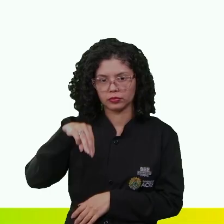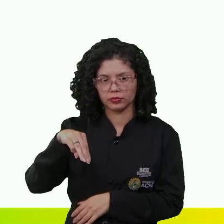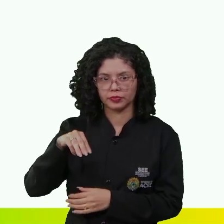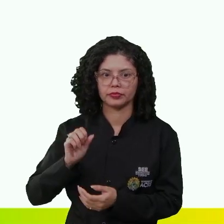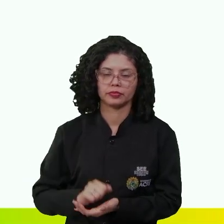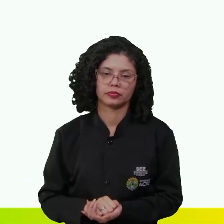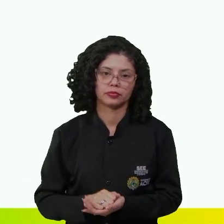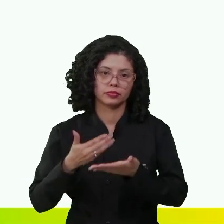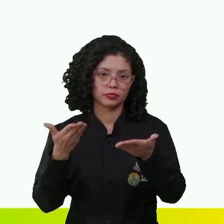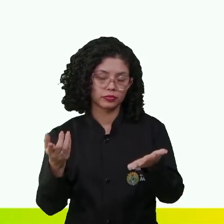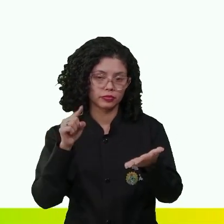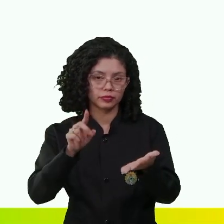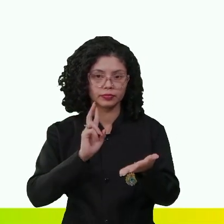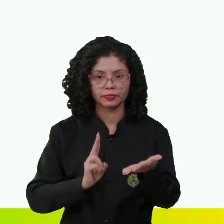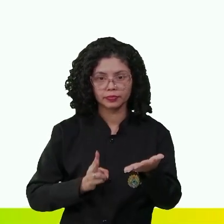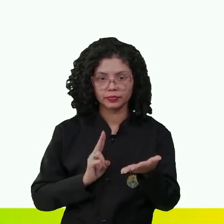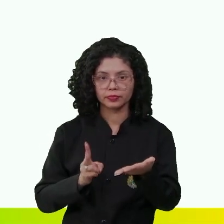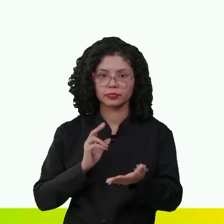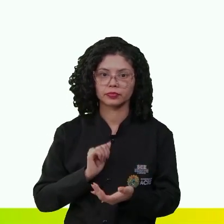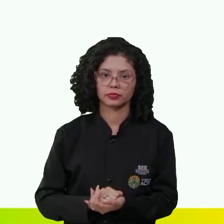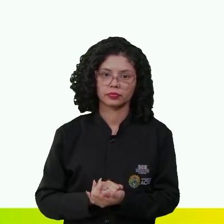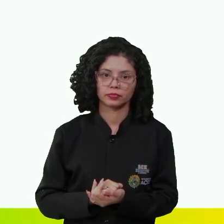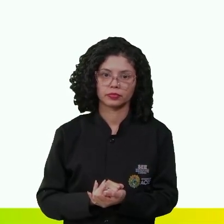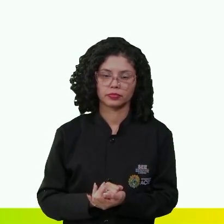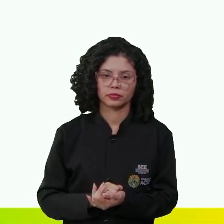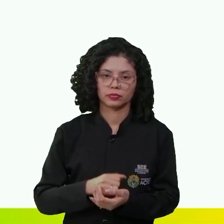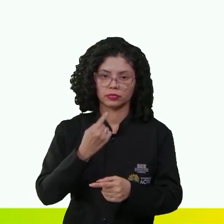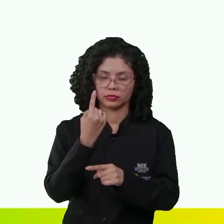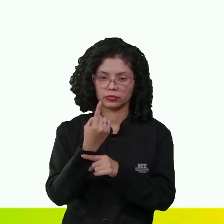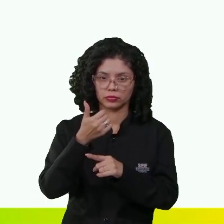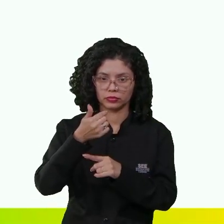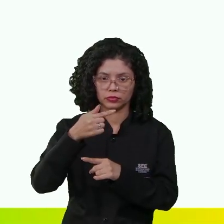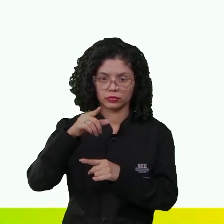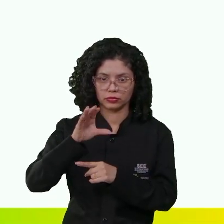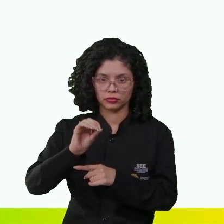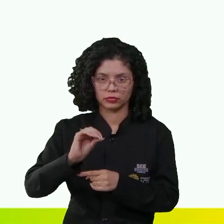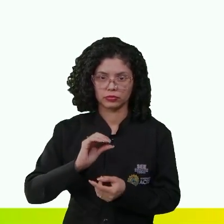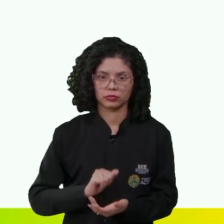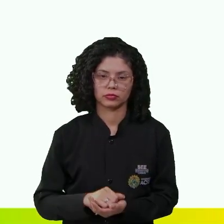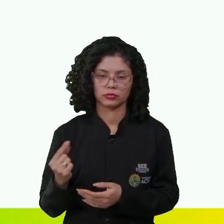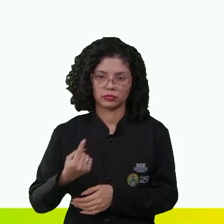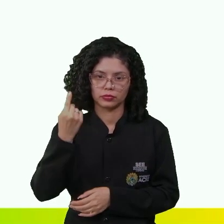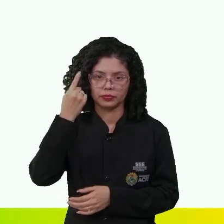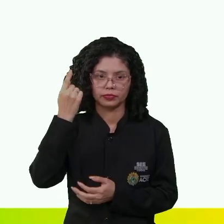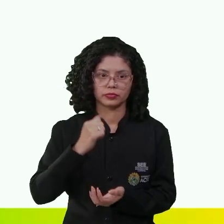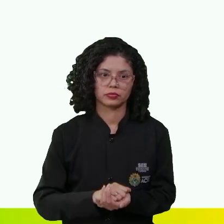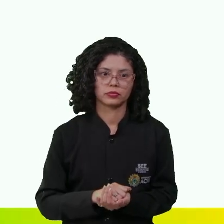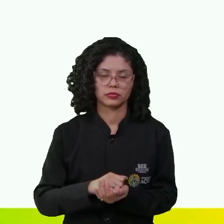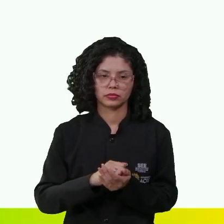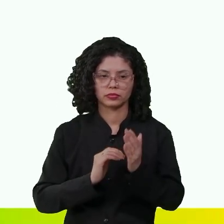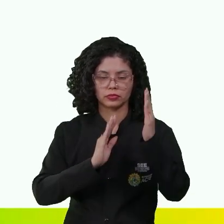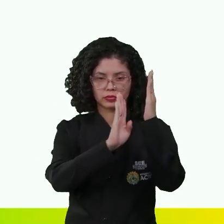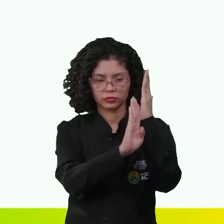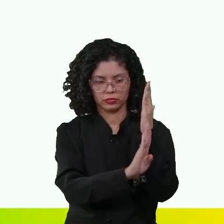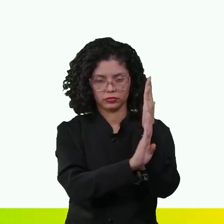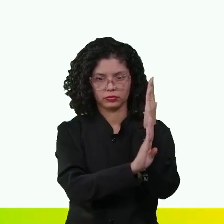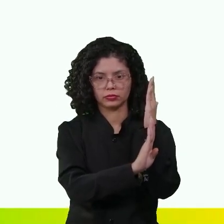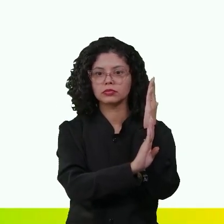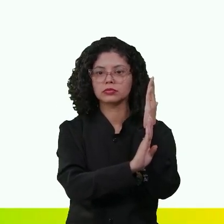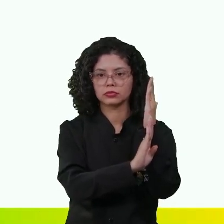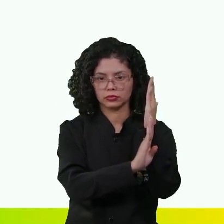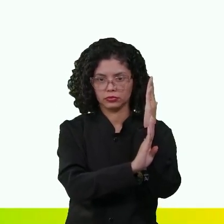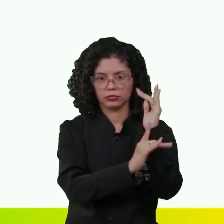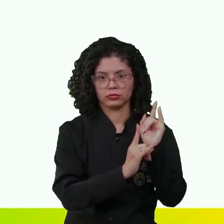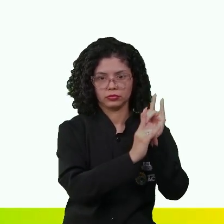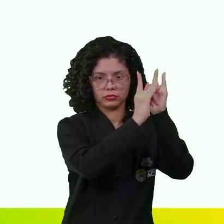metros. Nesse mesmo instante, uma pessoa de uns 70 metros de altura, situada ao